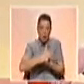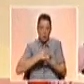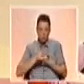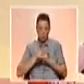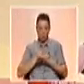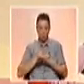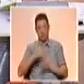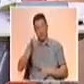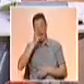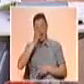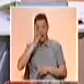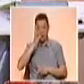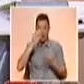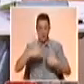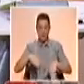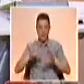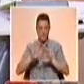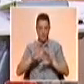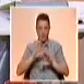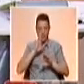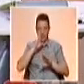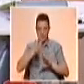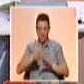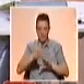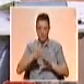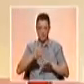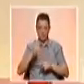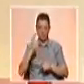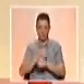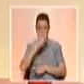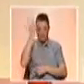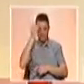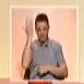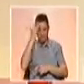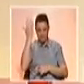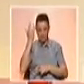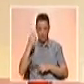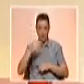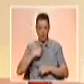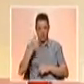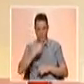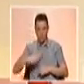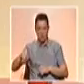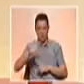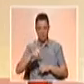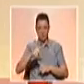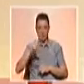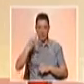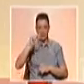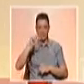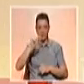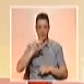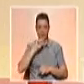recursos hídricos. A pegada, a grande facilidade e o grande entendimento que nós podemos ter é porque ela também pode